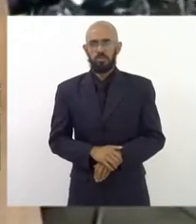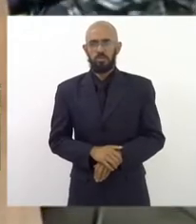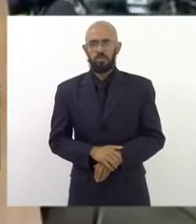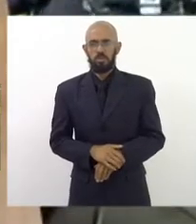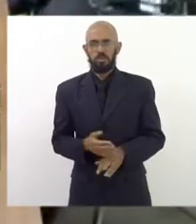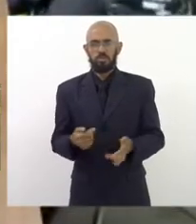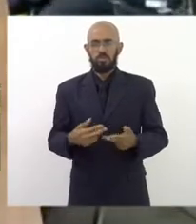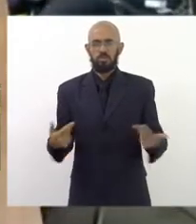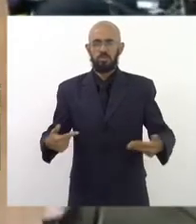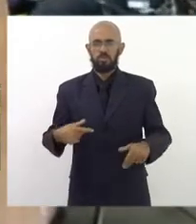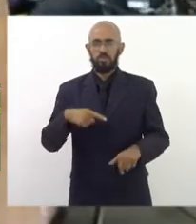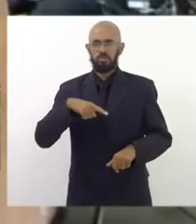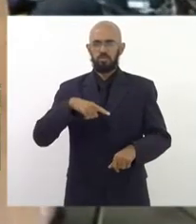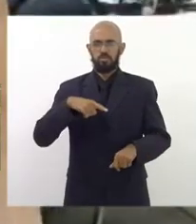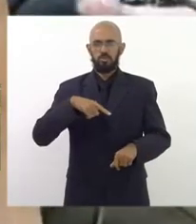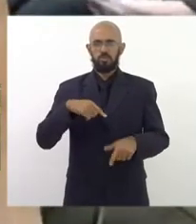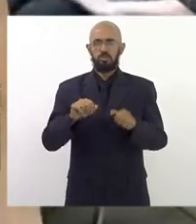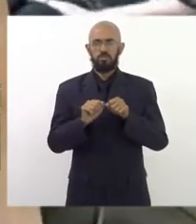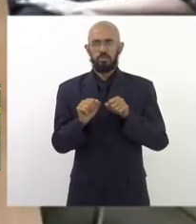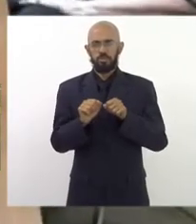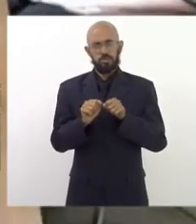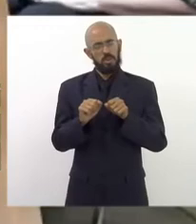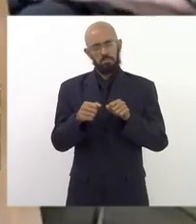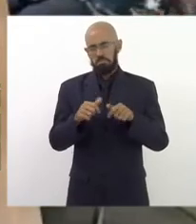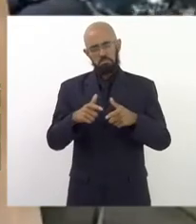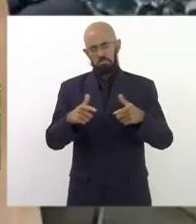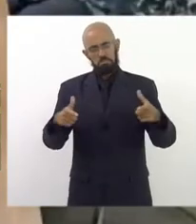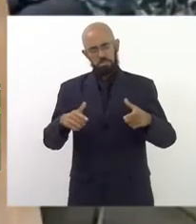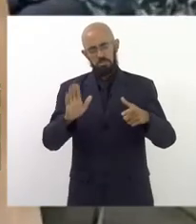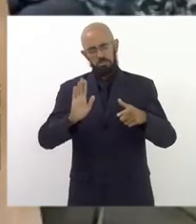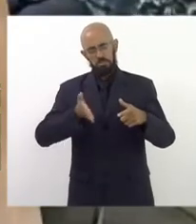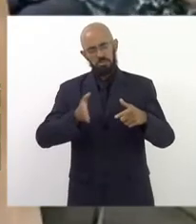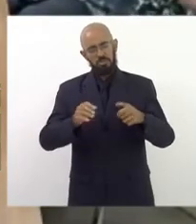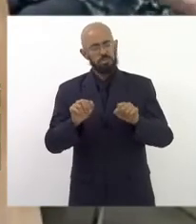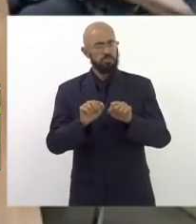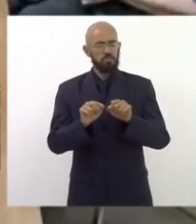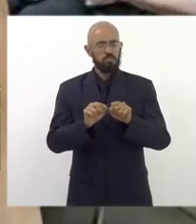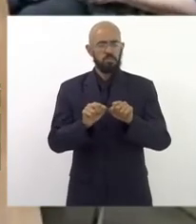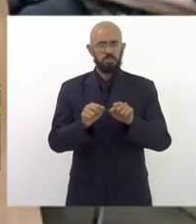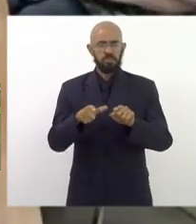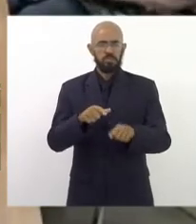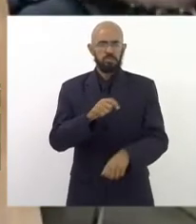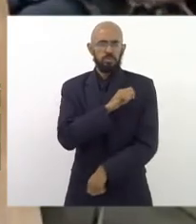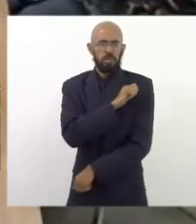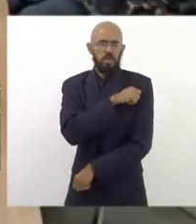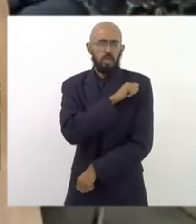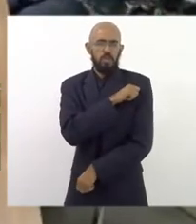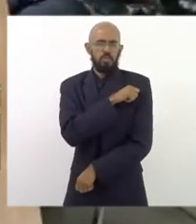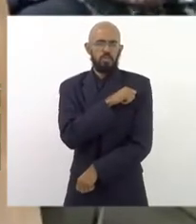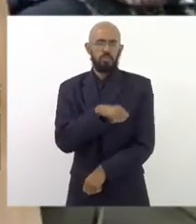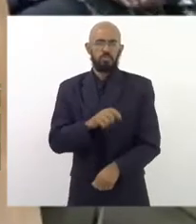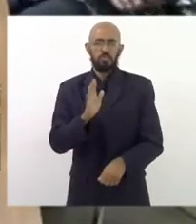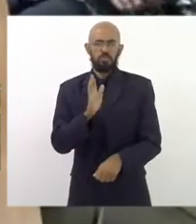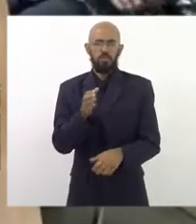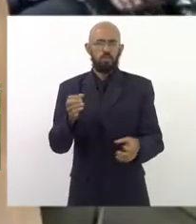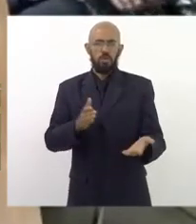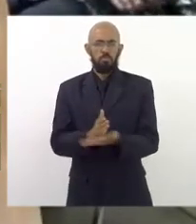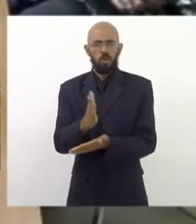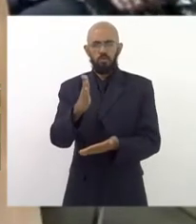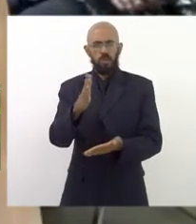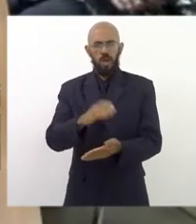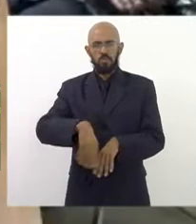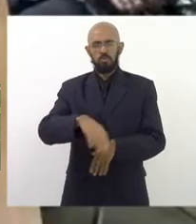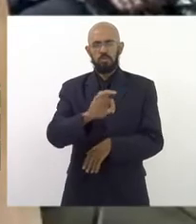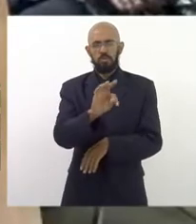fazer aqui já foi cumprido na Secretaria de Fazenda. O regime de recuperação fiscal já foi aprovado pelo